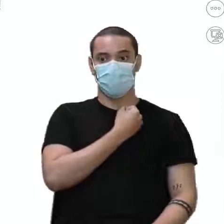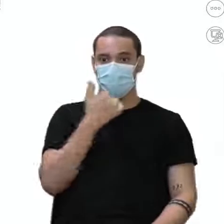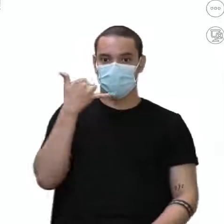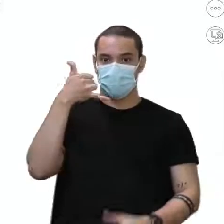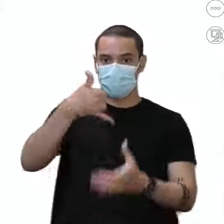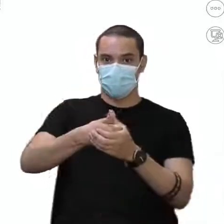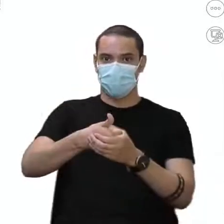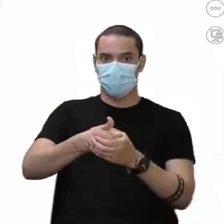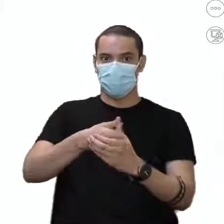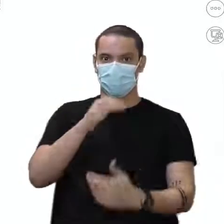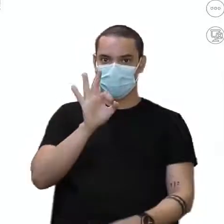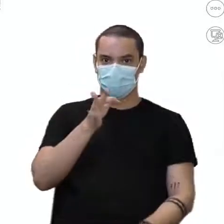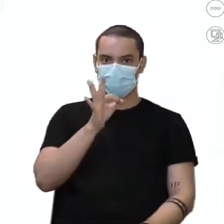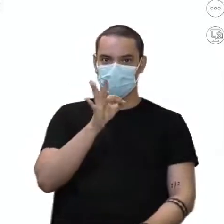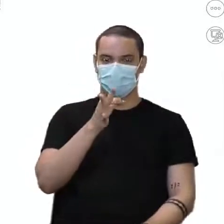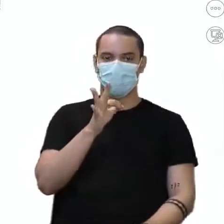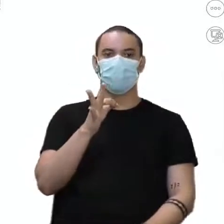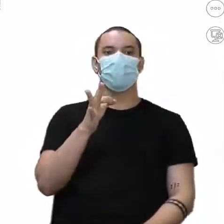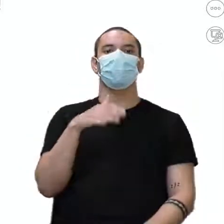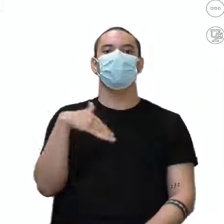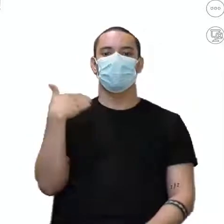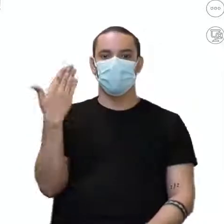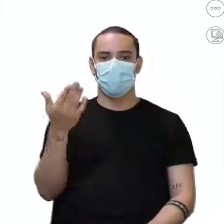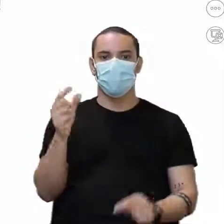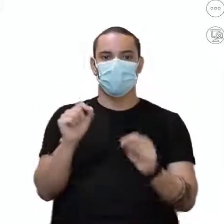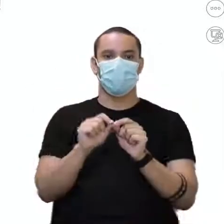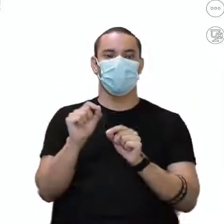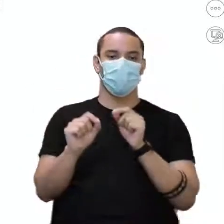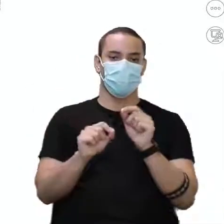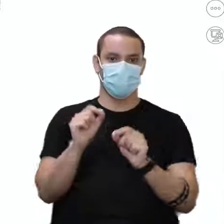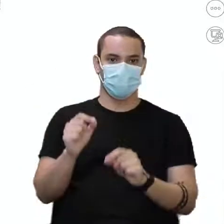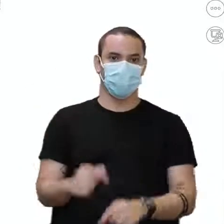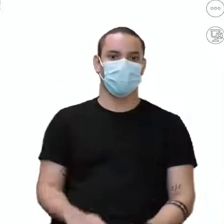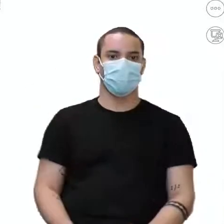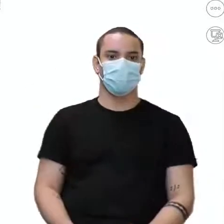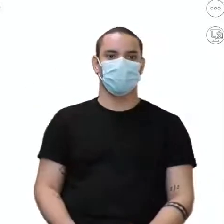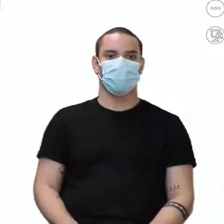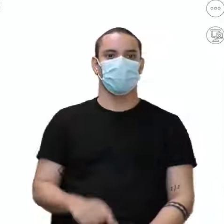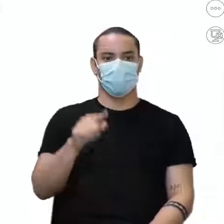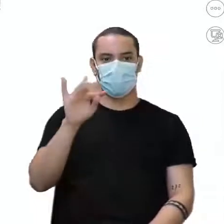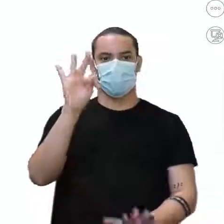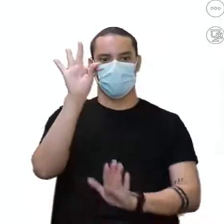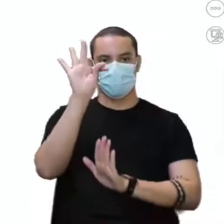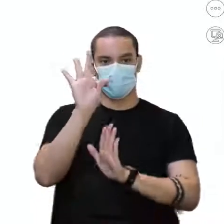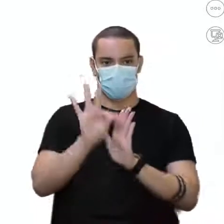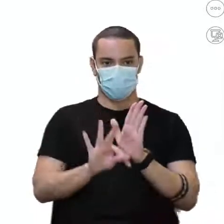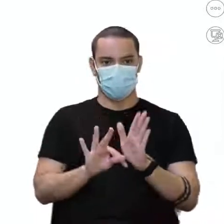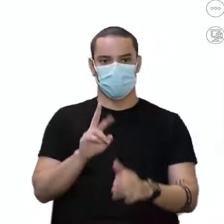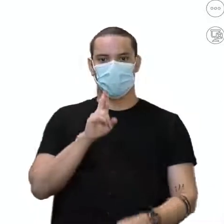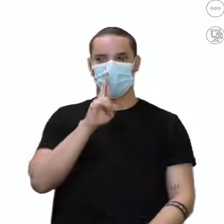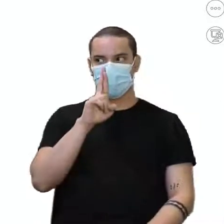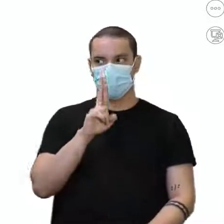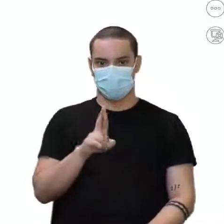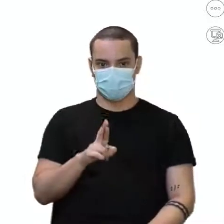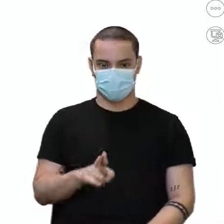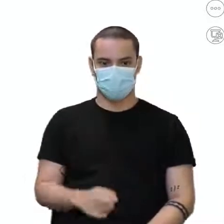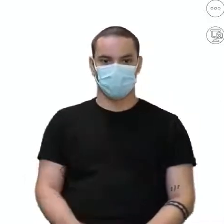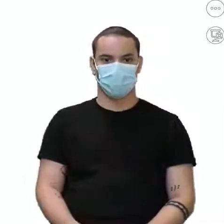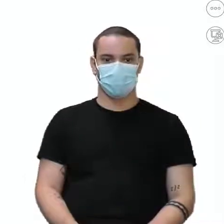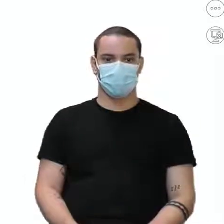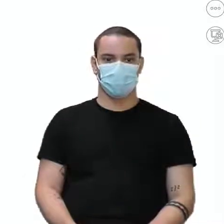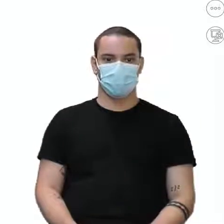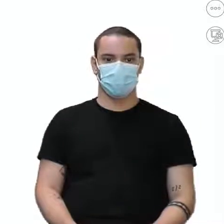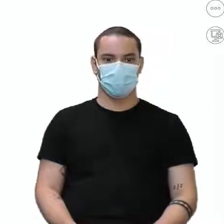de telefone, certo? E aí o que você vai fazer? Você vai lá no texto, na sua atividade, e